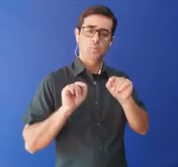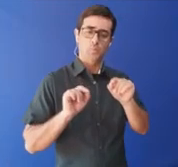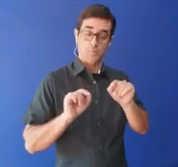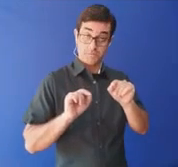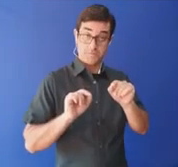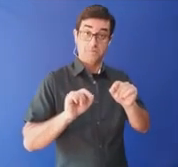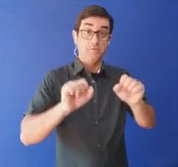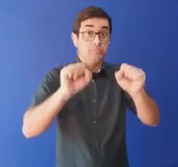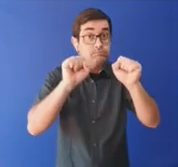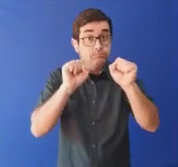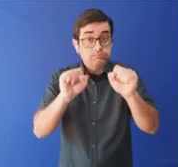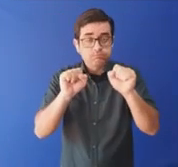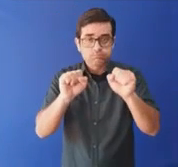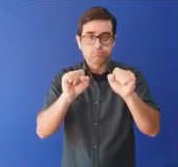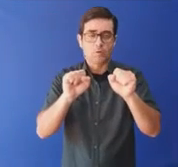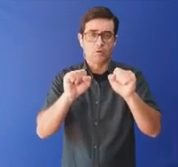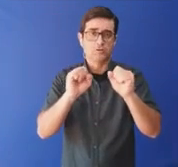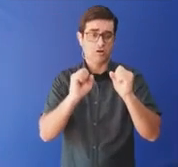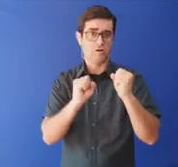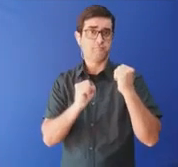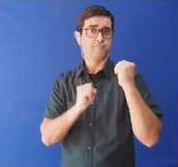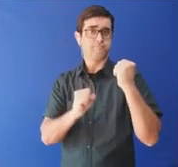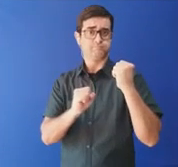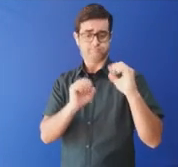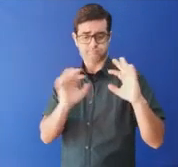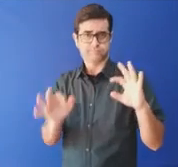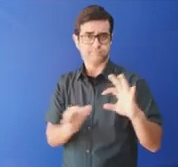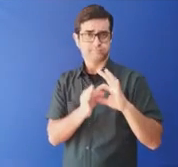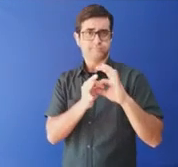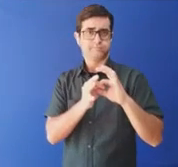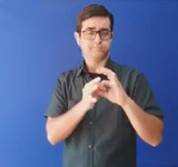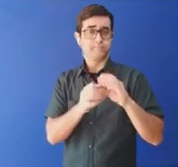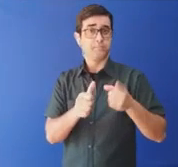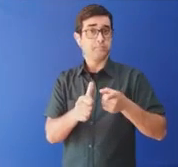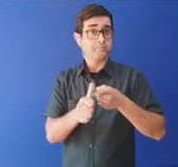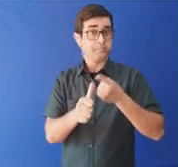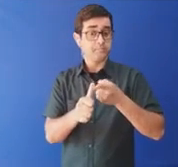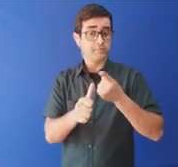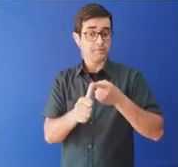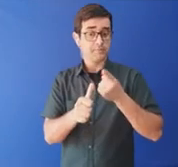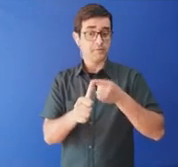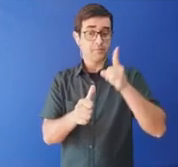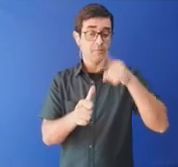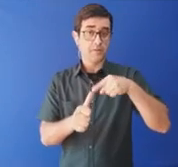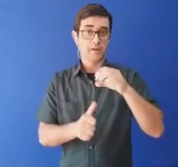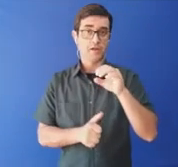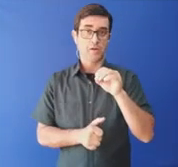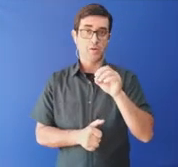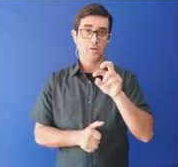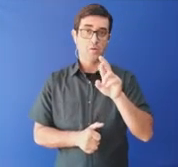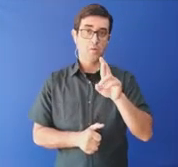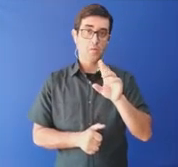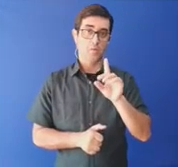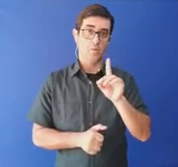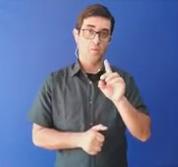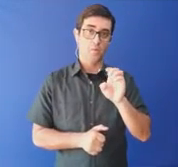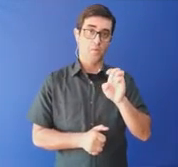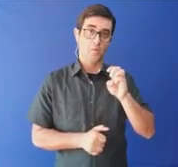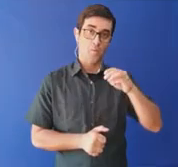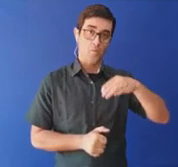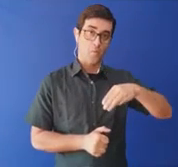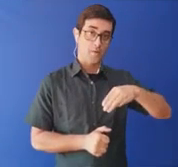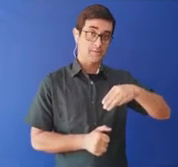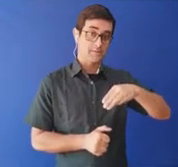pode dizer? Que a força de uma ligação vai depender, primeiro, da ordem de